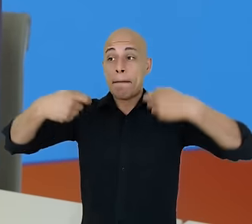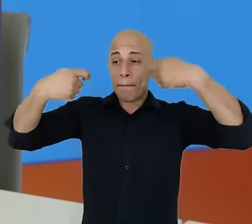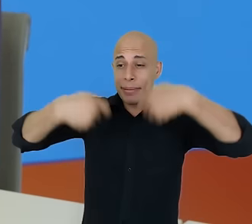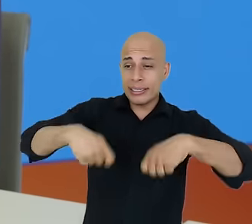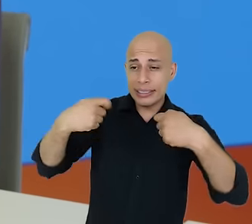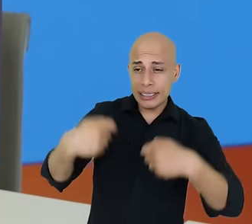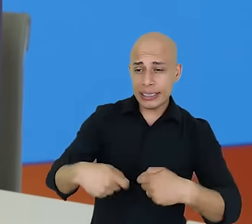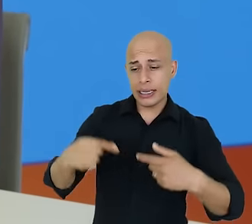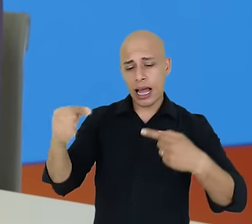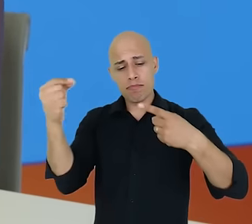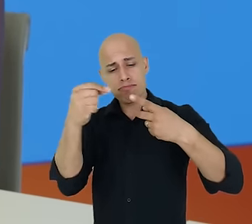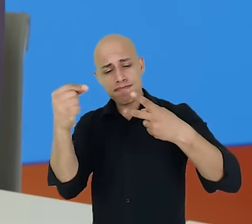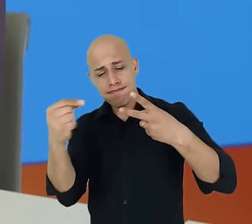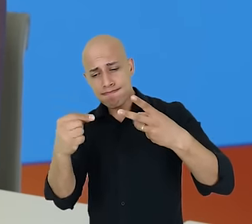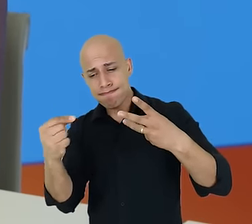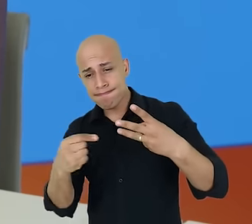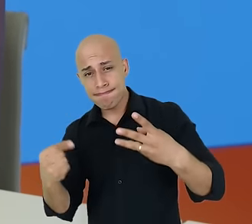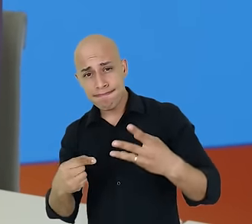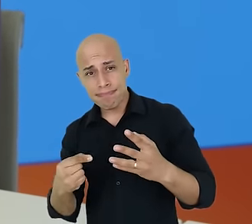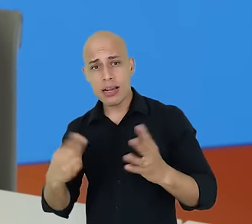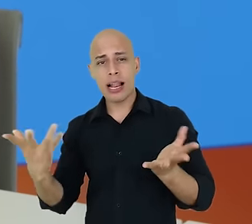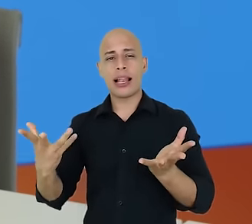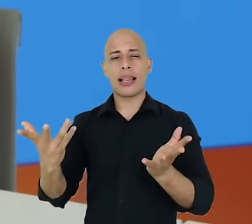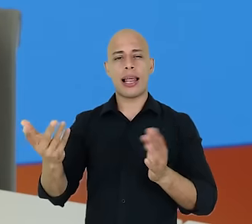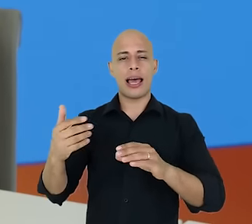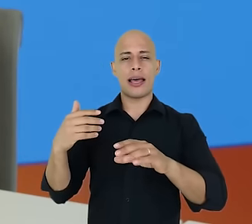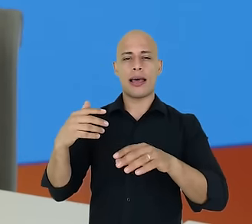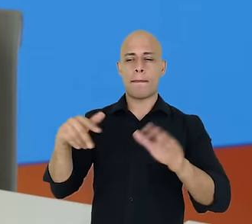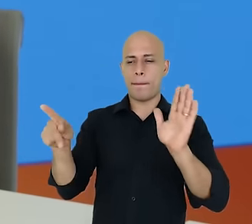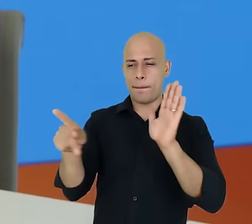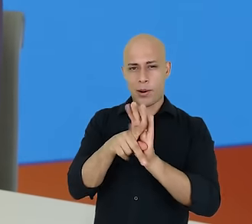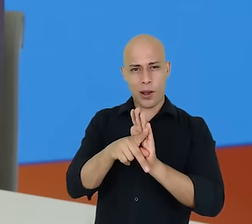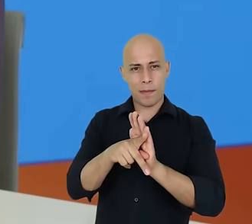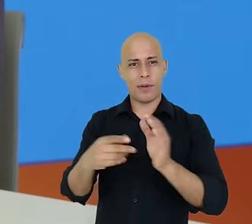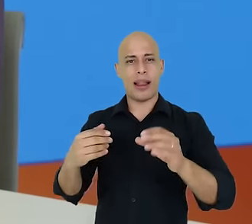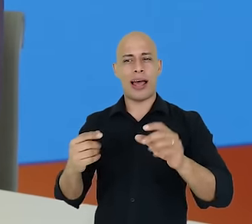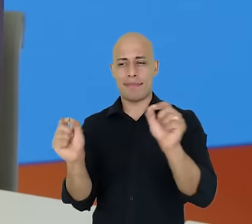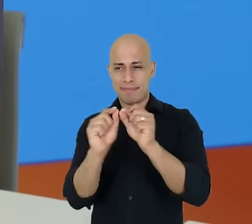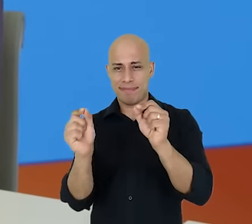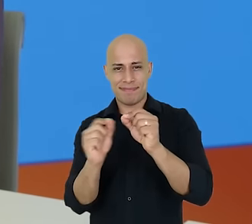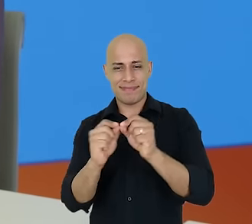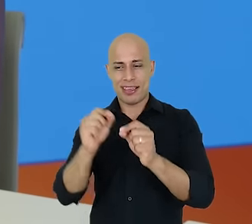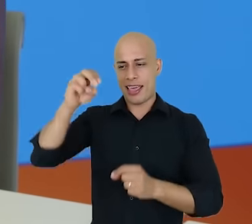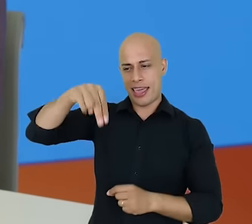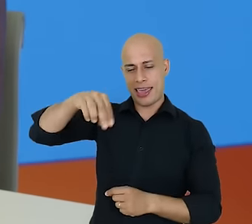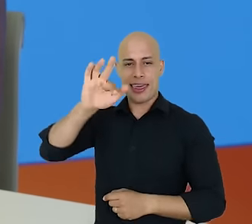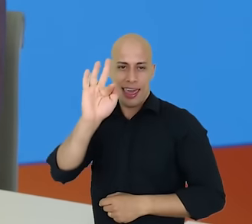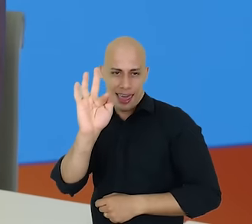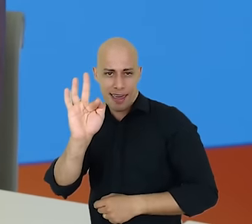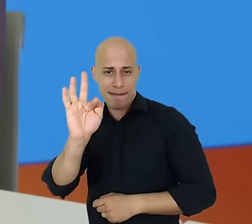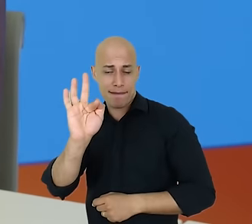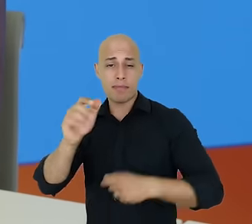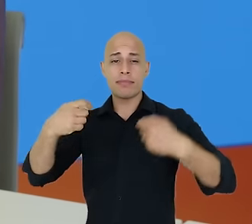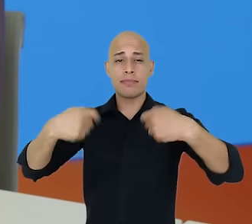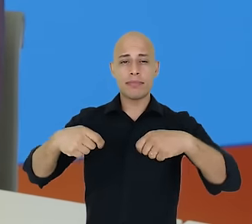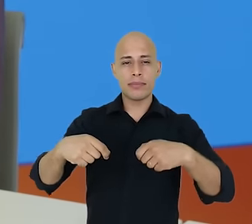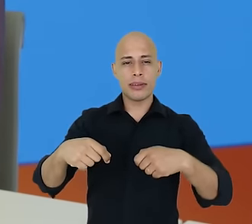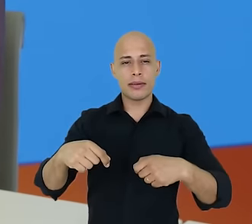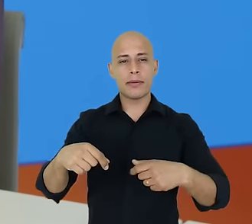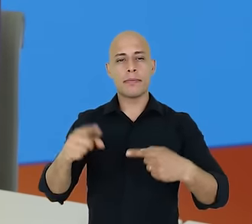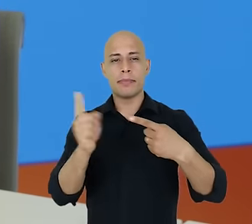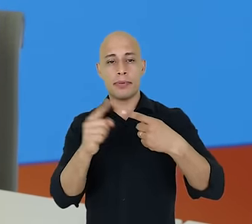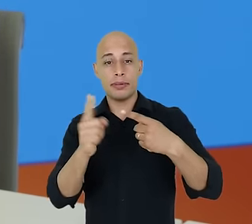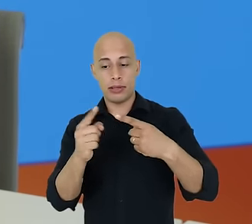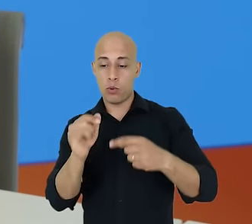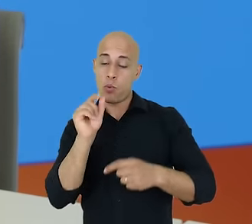preciso Quais são os requisitos pro para poder fazer uso do emissor de nota fiscal Você trouxe né Marco bem ali a parte de